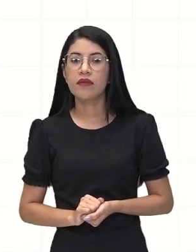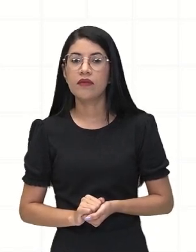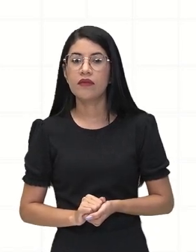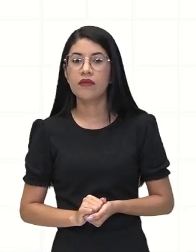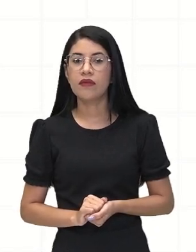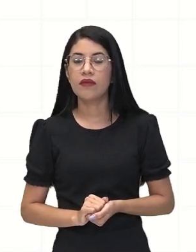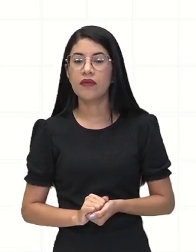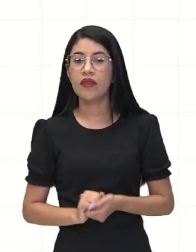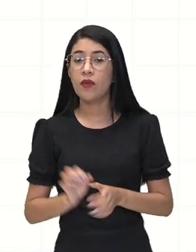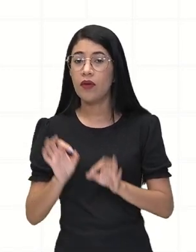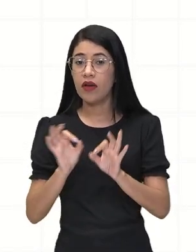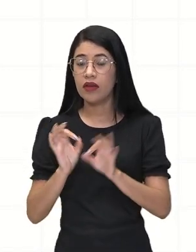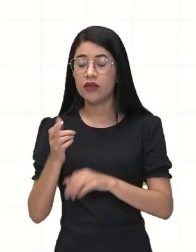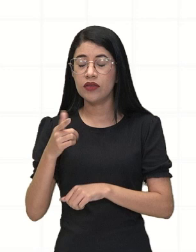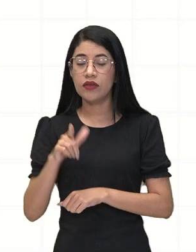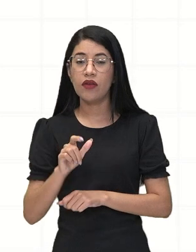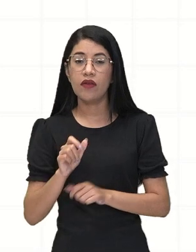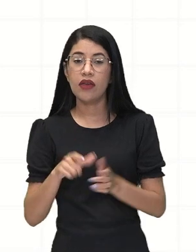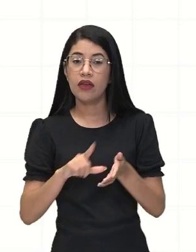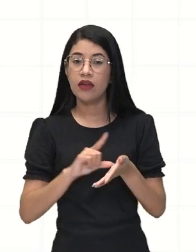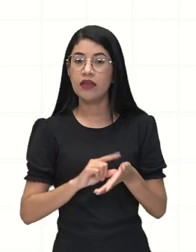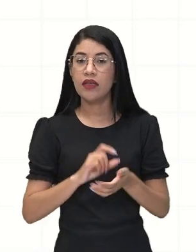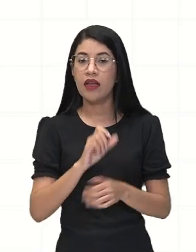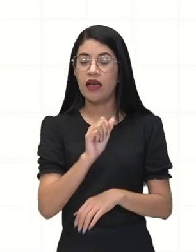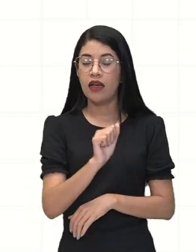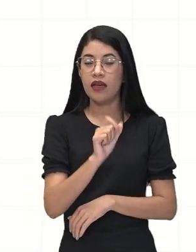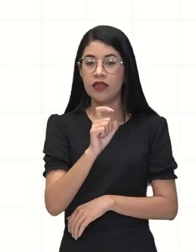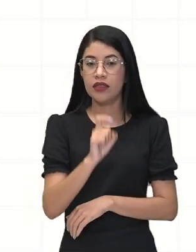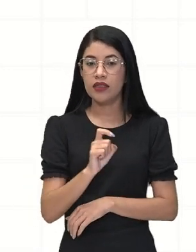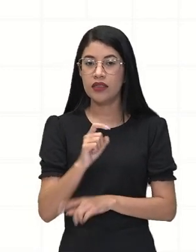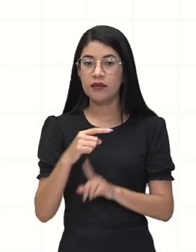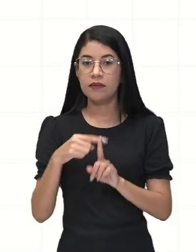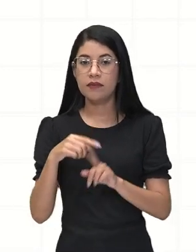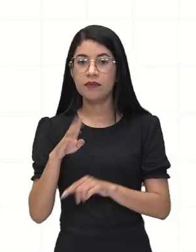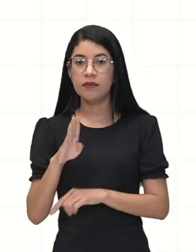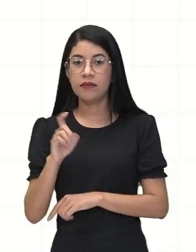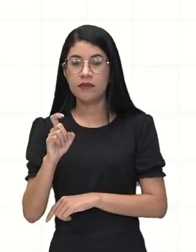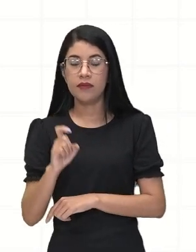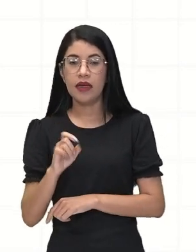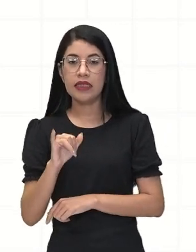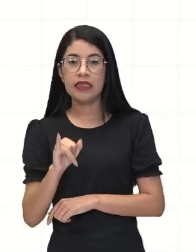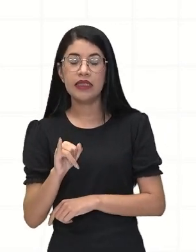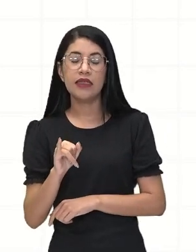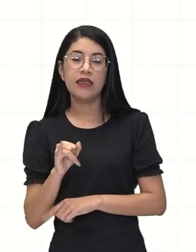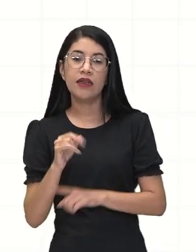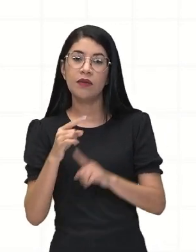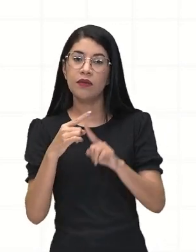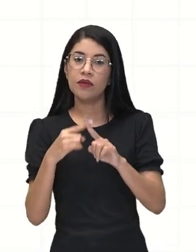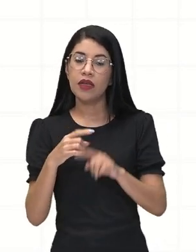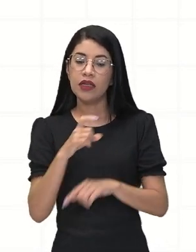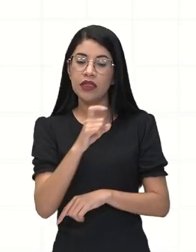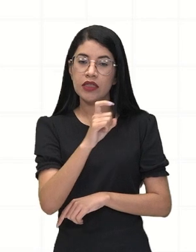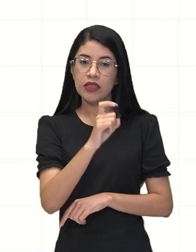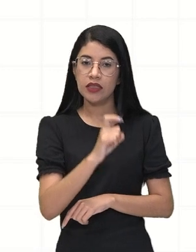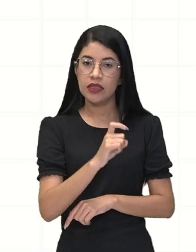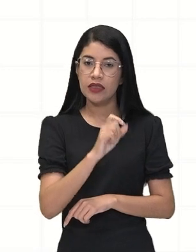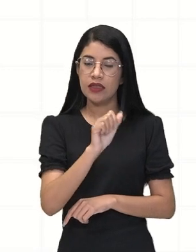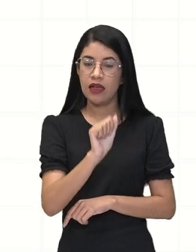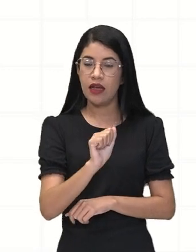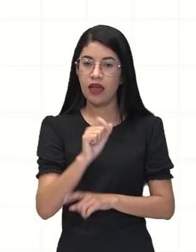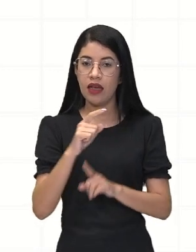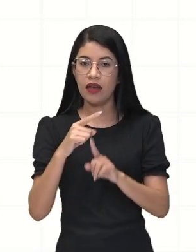que era AX mais BX. Se eu multiplicar esse X por A e esse X por B, vai